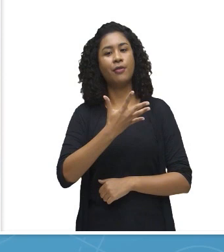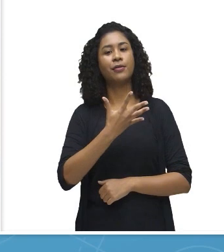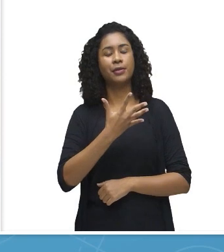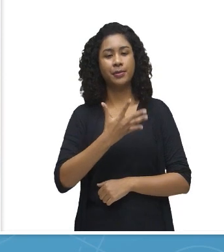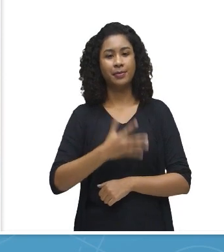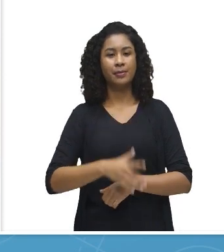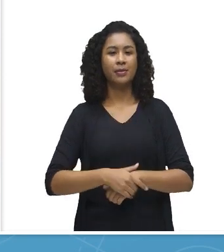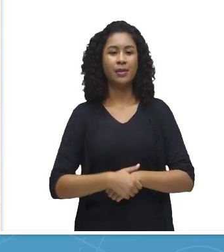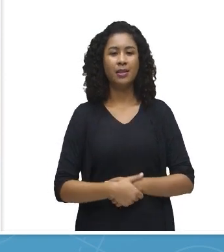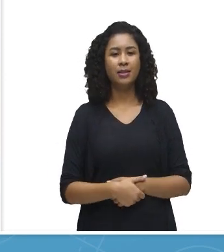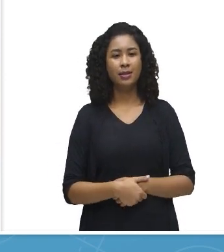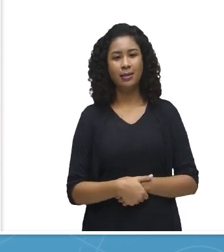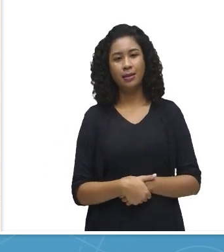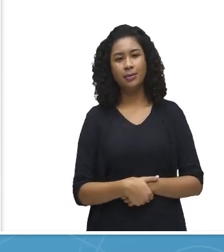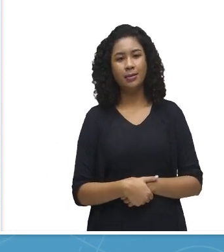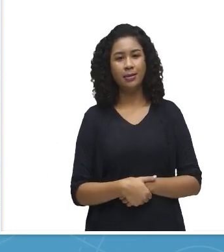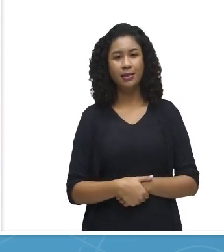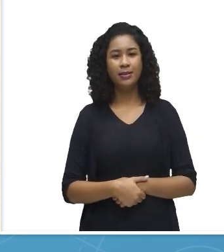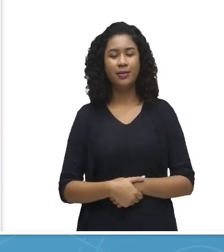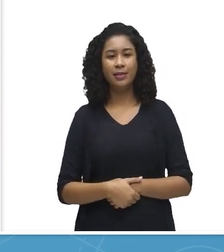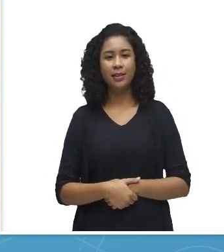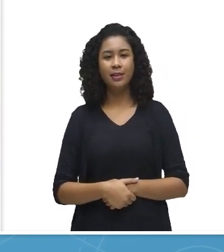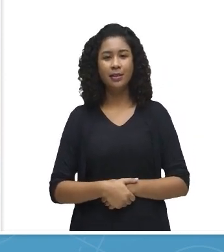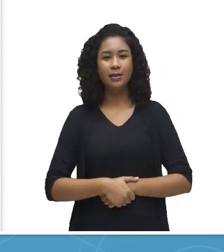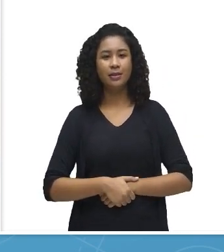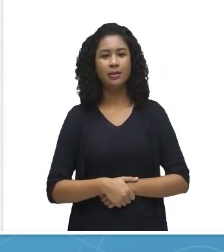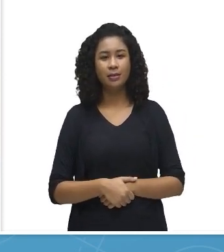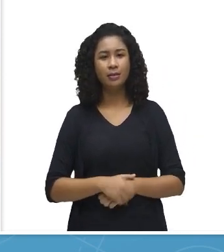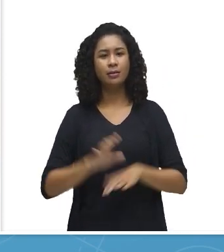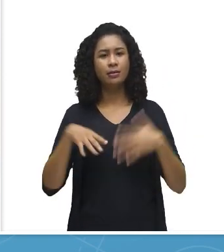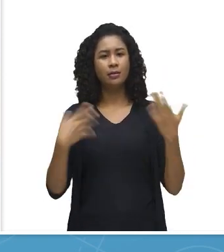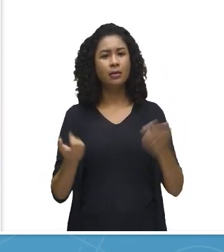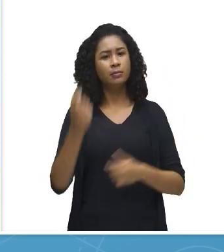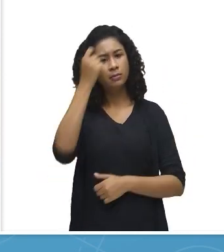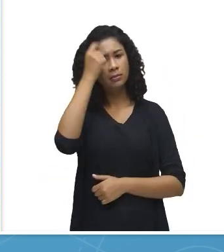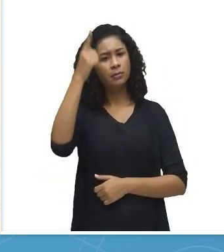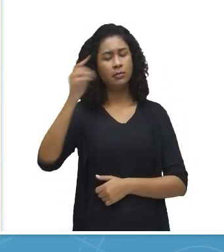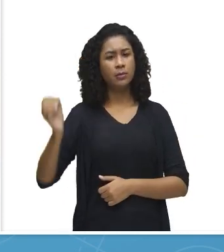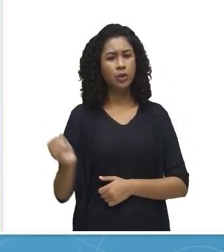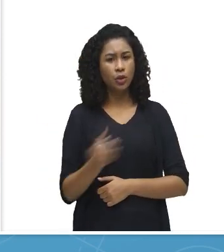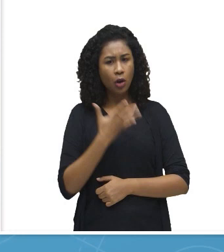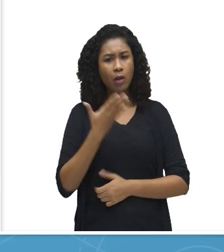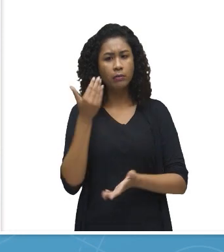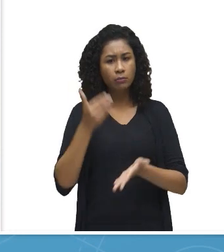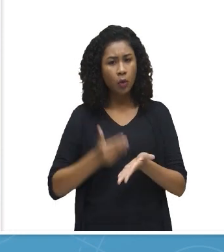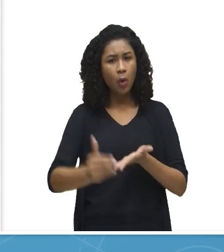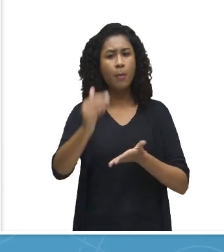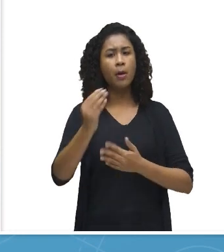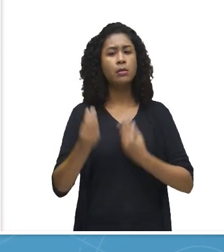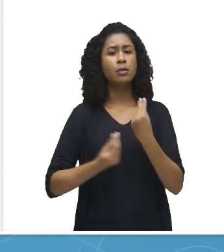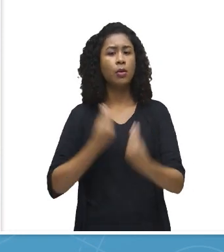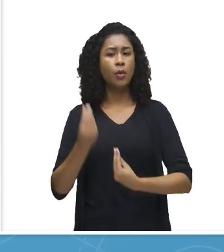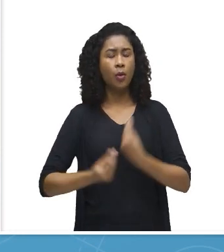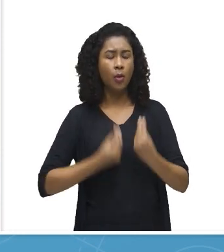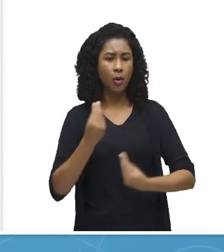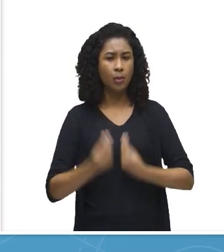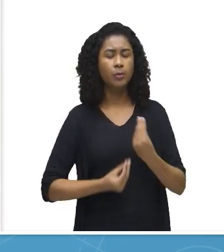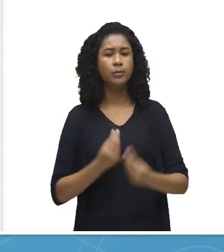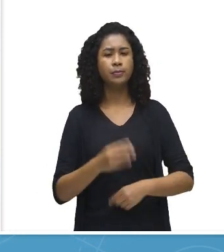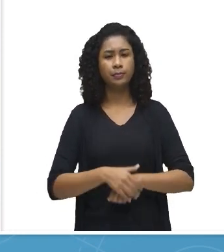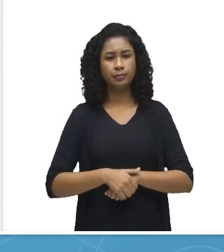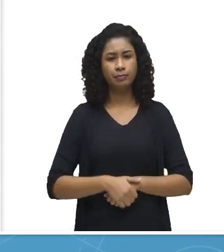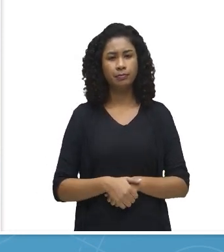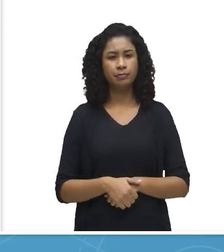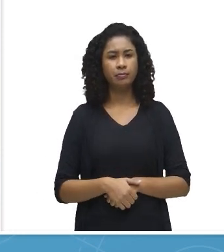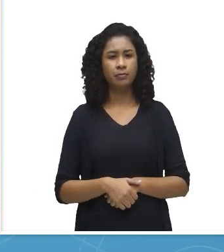elas sempre vão surgir a partir de... Às vezes a gente vai ter que ir contra as suposições